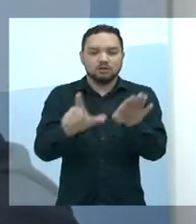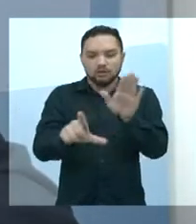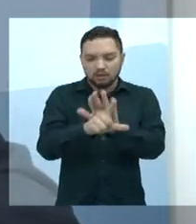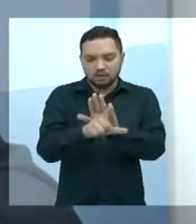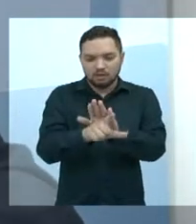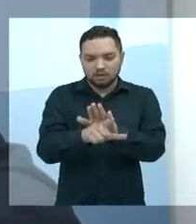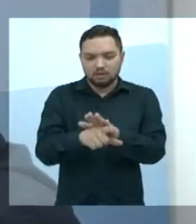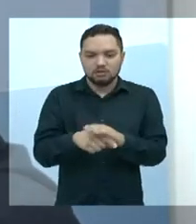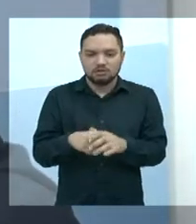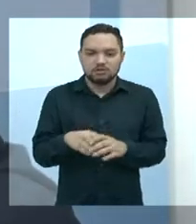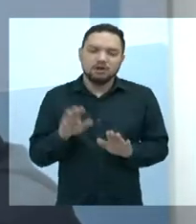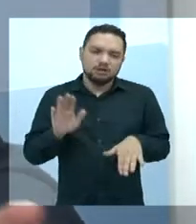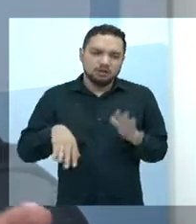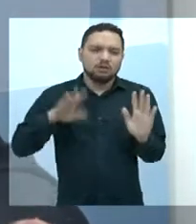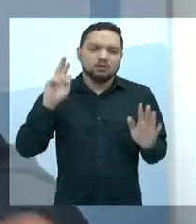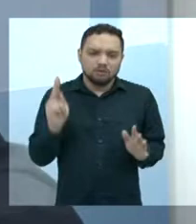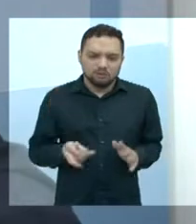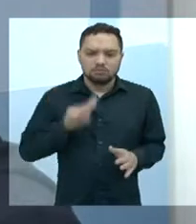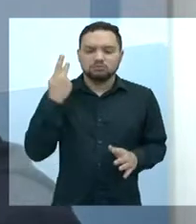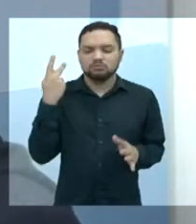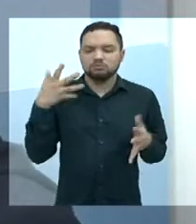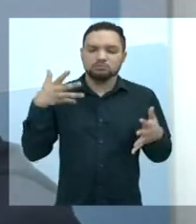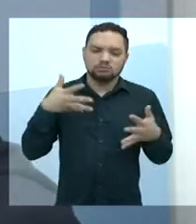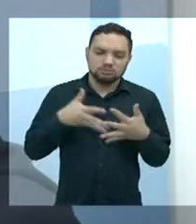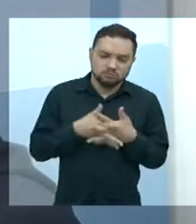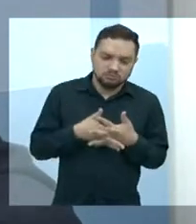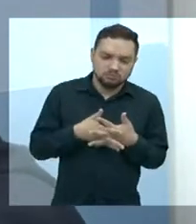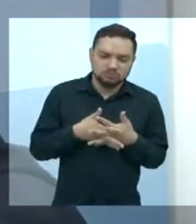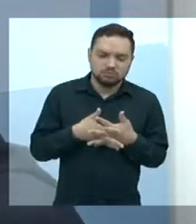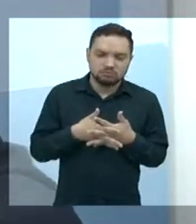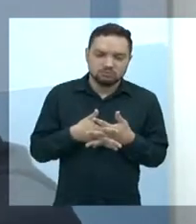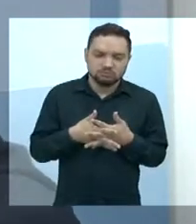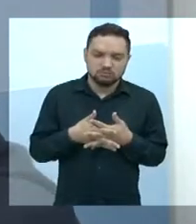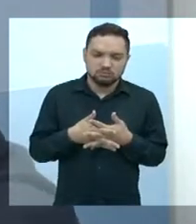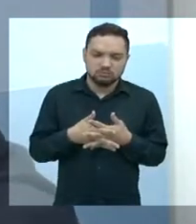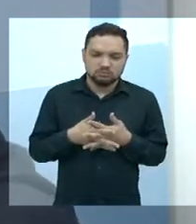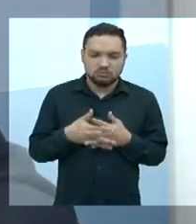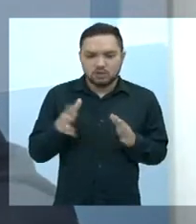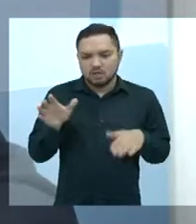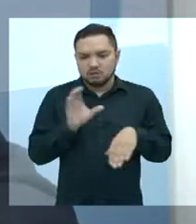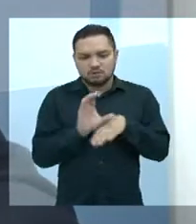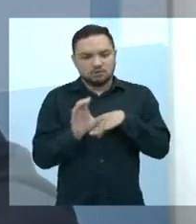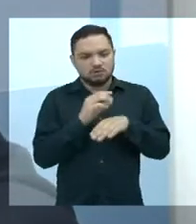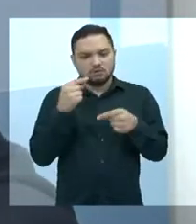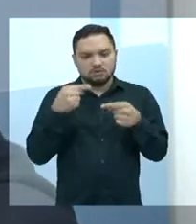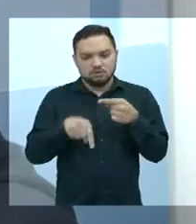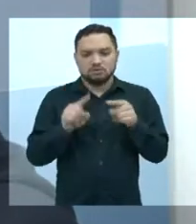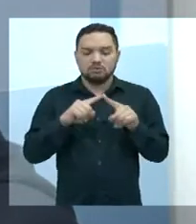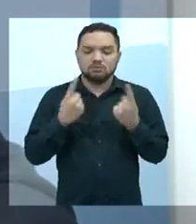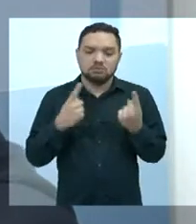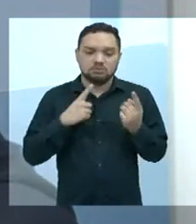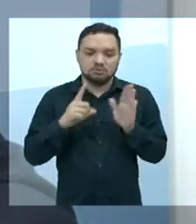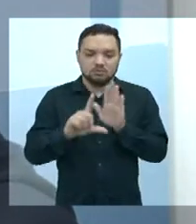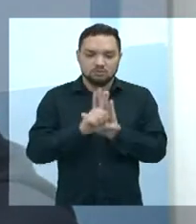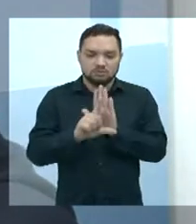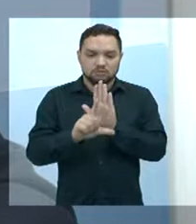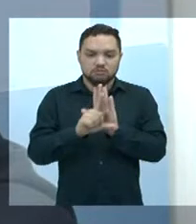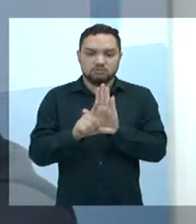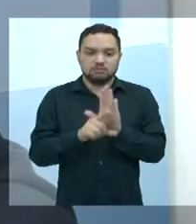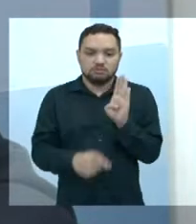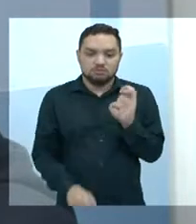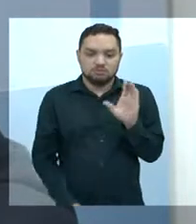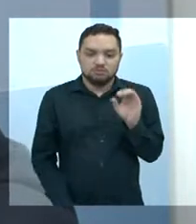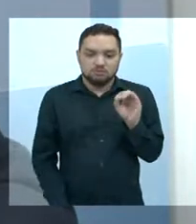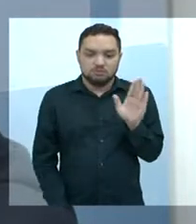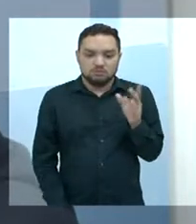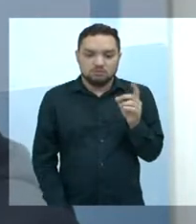Às vezes, por alguma razão, emperra em alguma coisa, inconstitucional, mas isso aí também é uma lei, com o Beco da Poeira